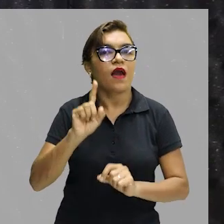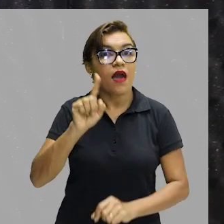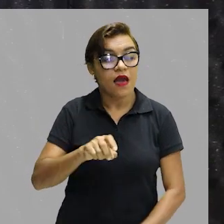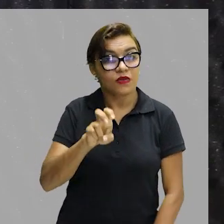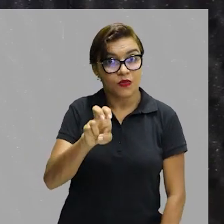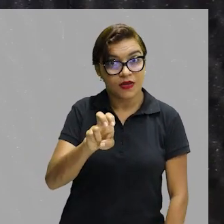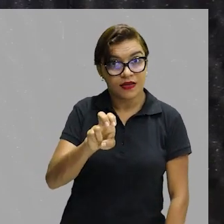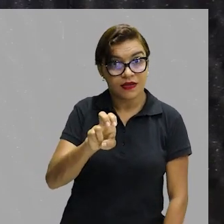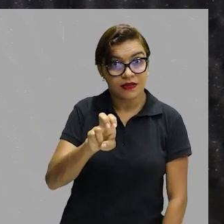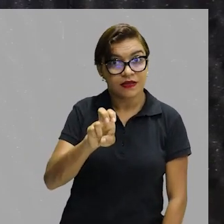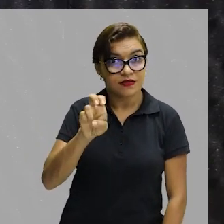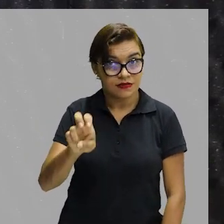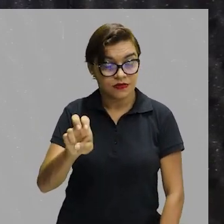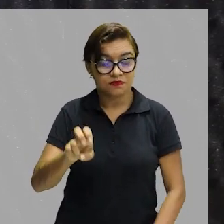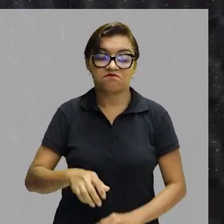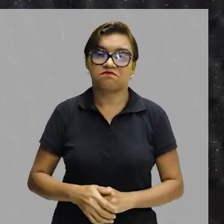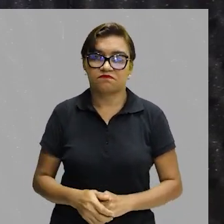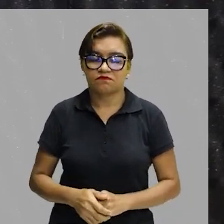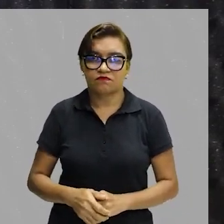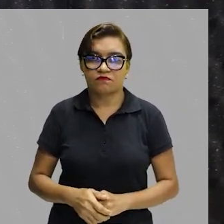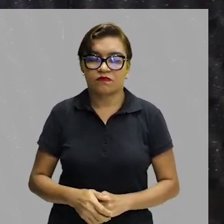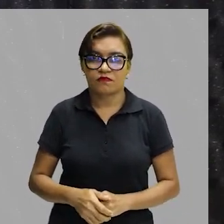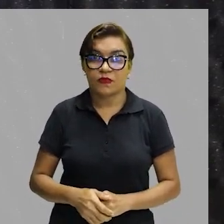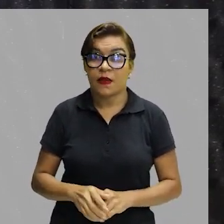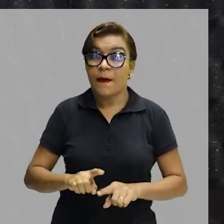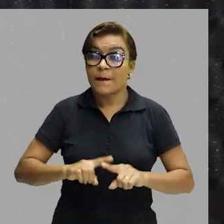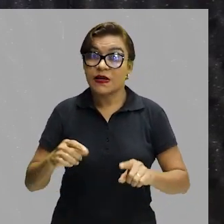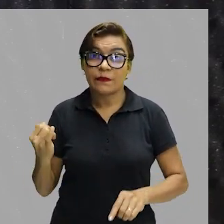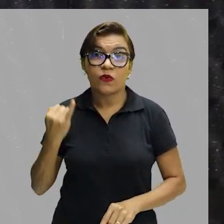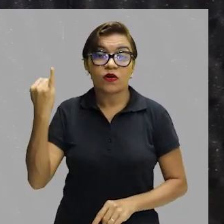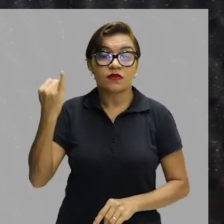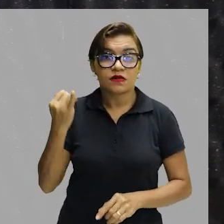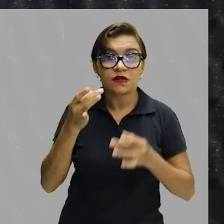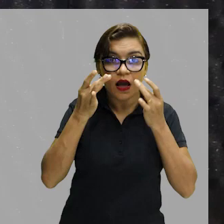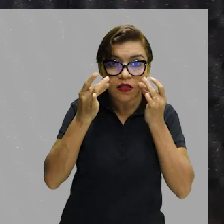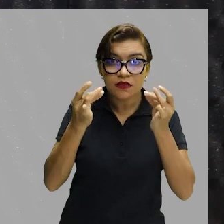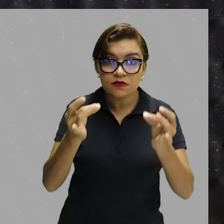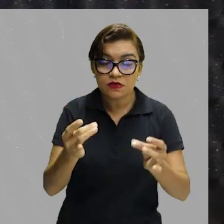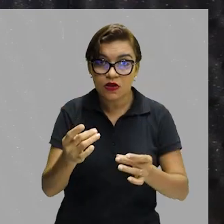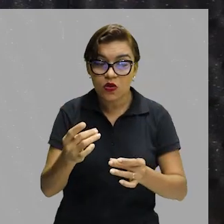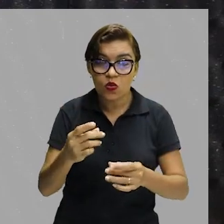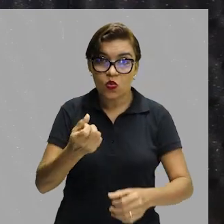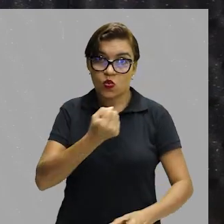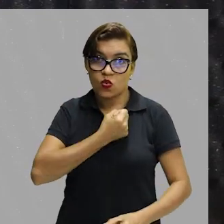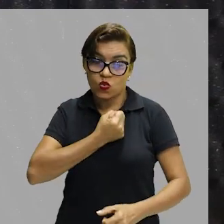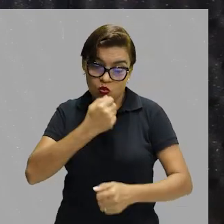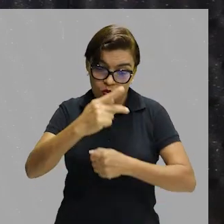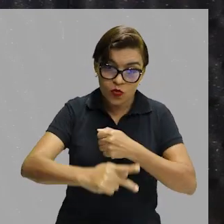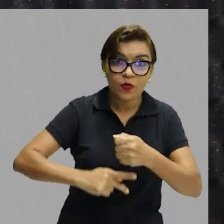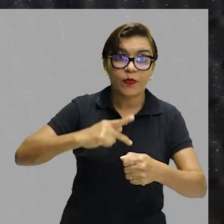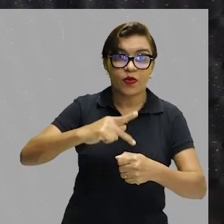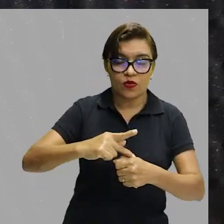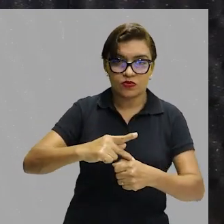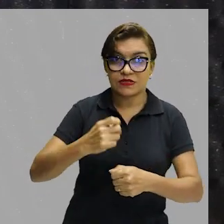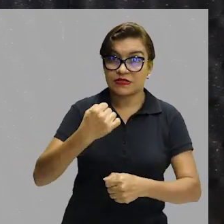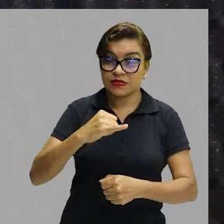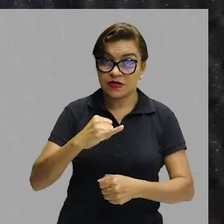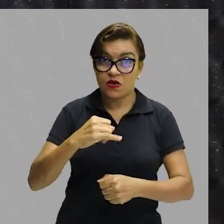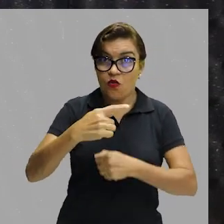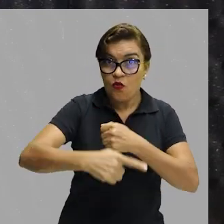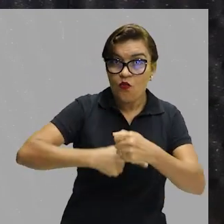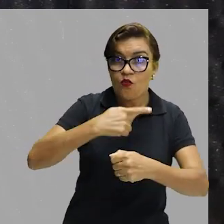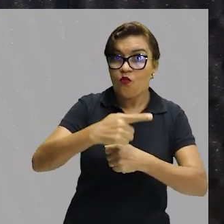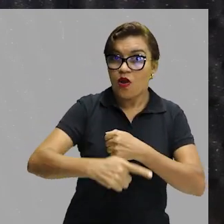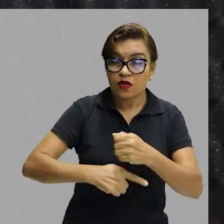55. Nos interessa, turma, o número atômico. Por quê? Se o átomo for neutro, e aqui o átomo é neutro,